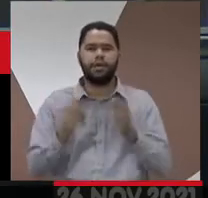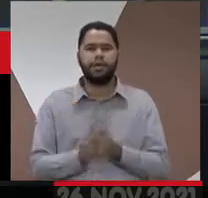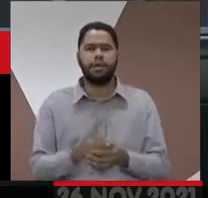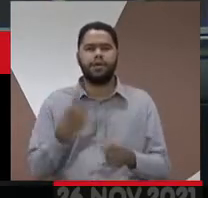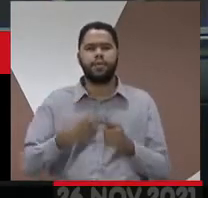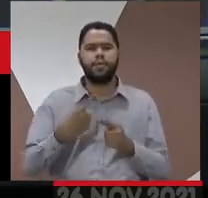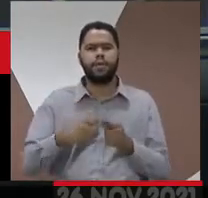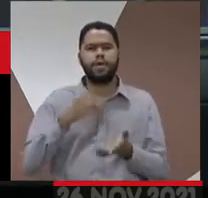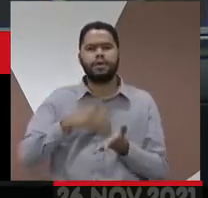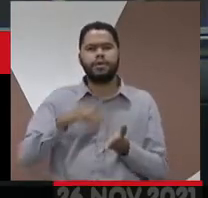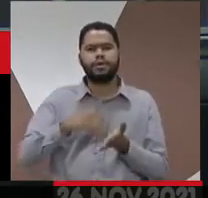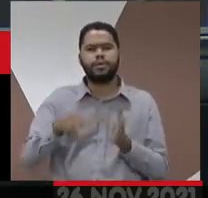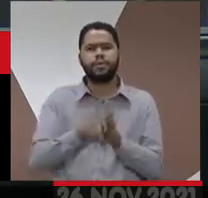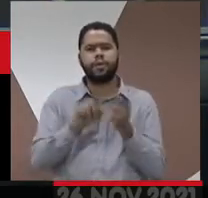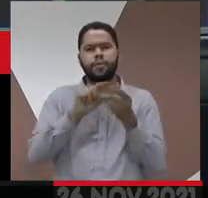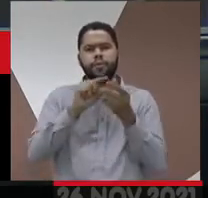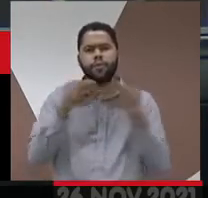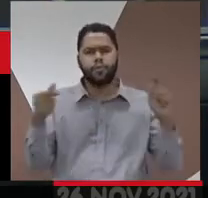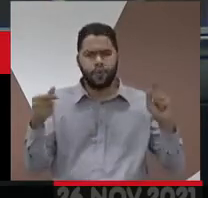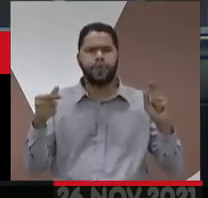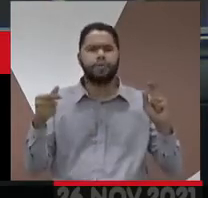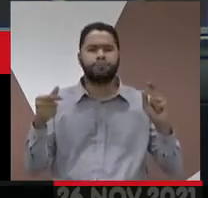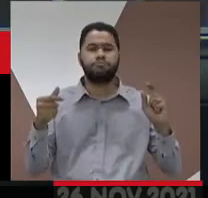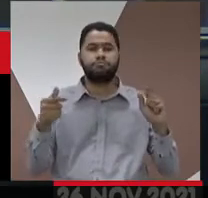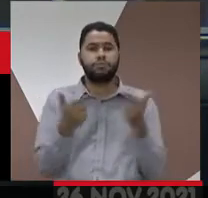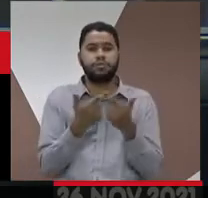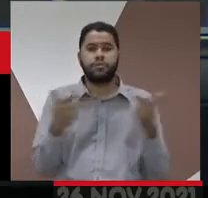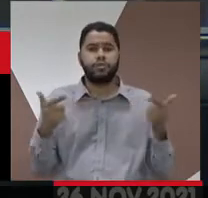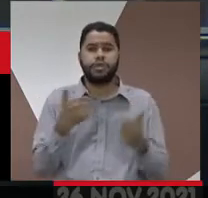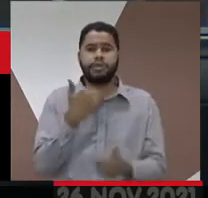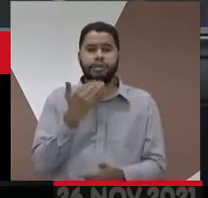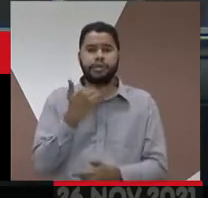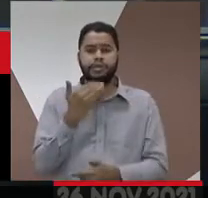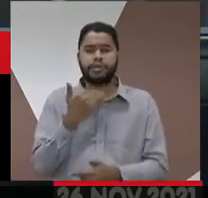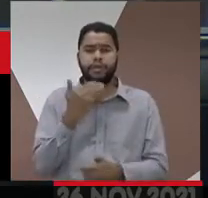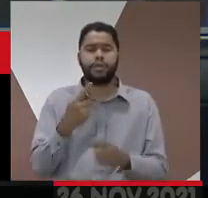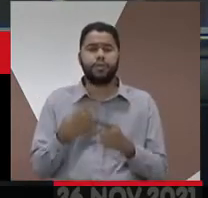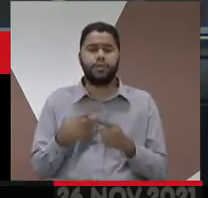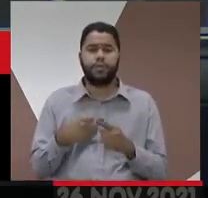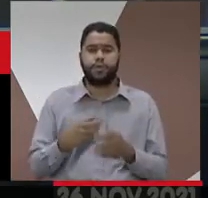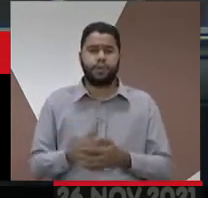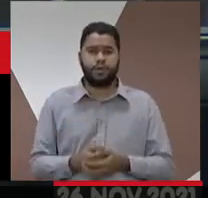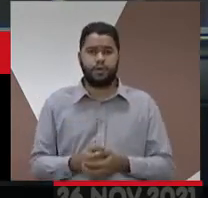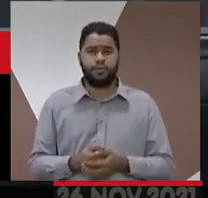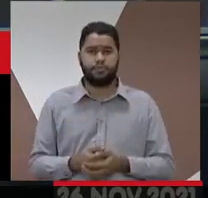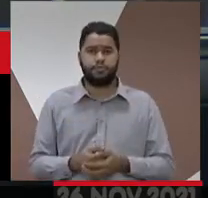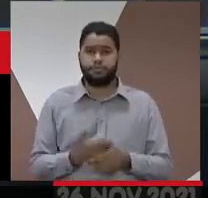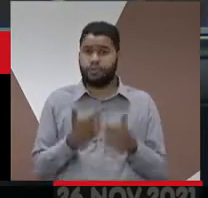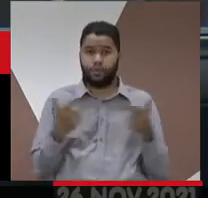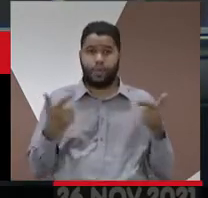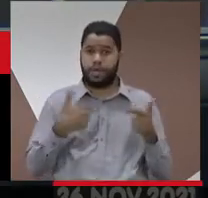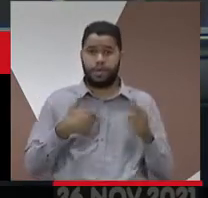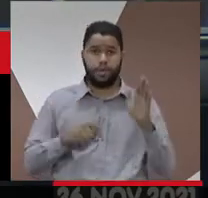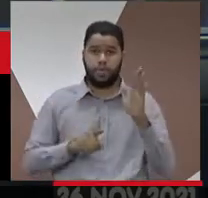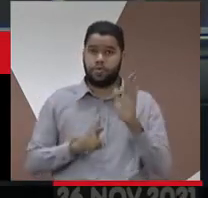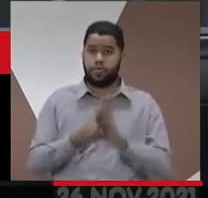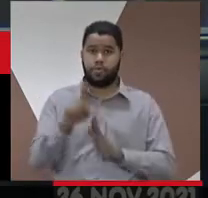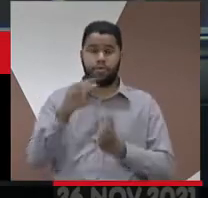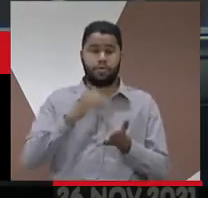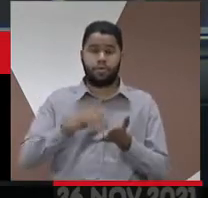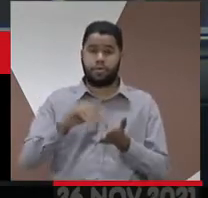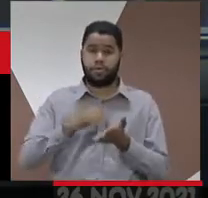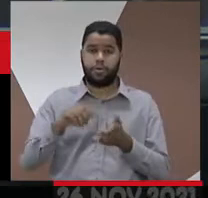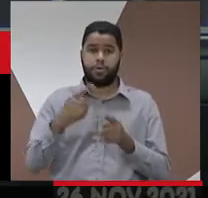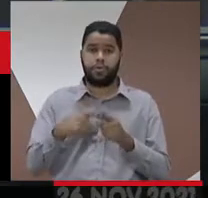se a Secretaria de Infraestrutura não tem ninguém, porque não tem, né? Eu não vou perguntar para o secretário,